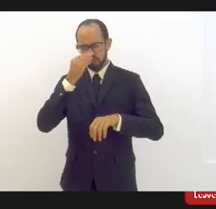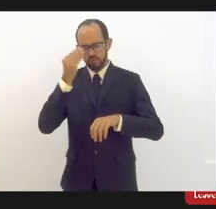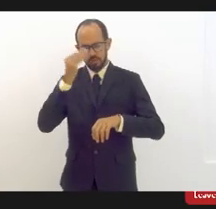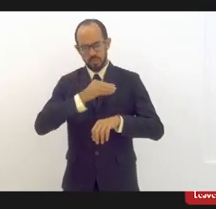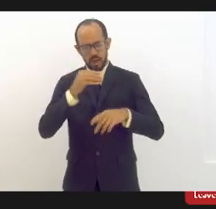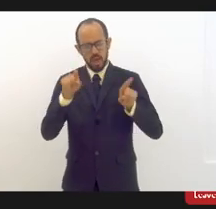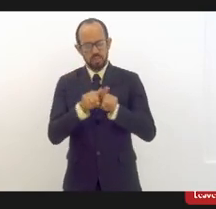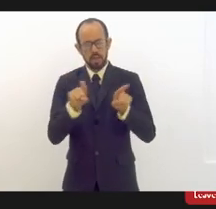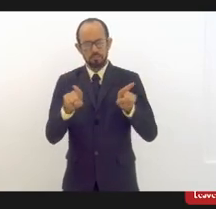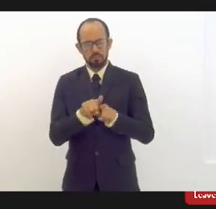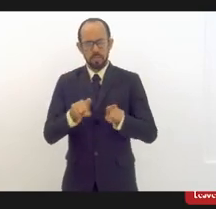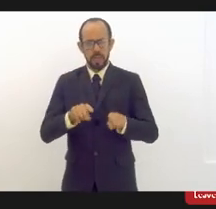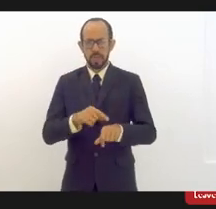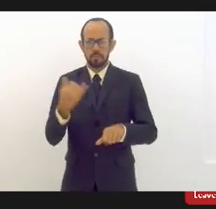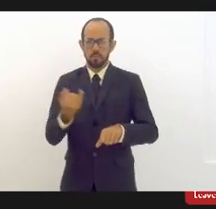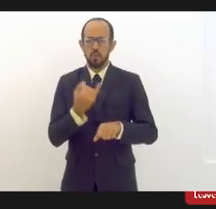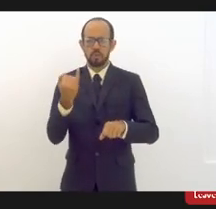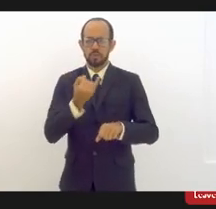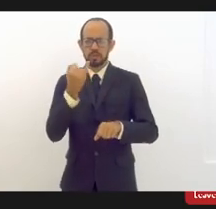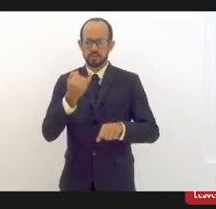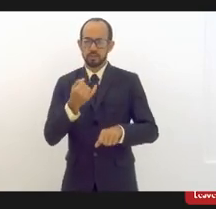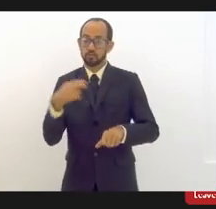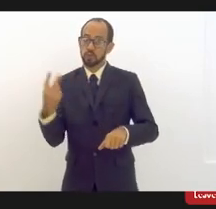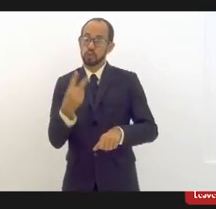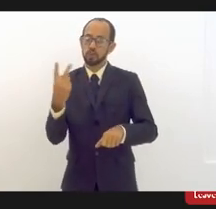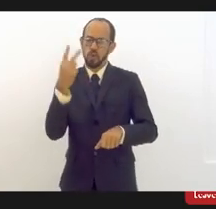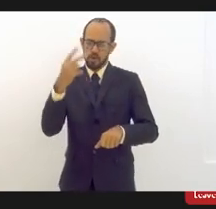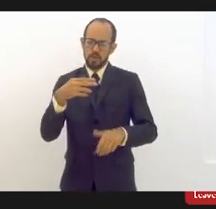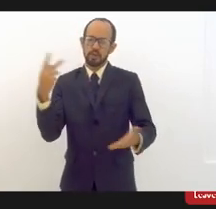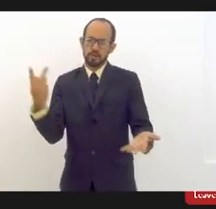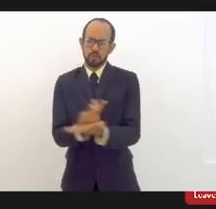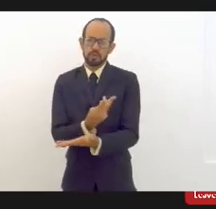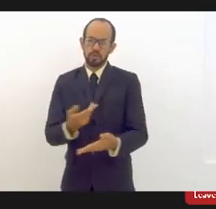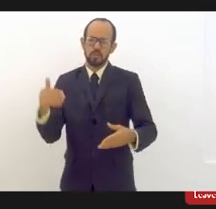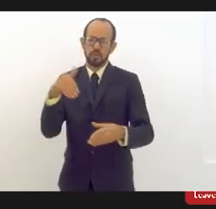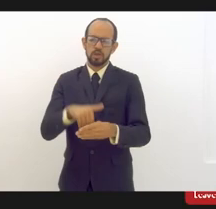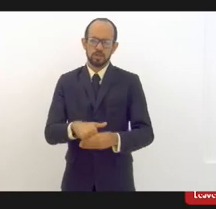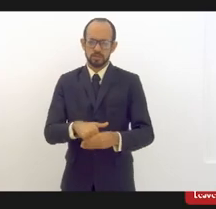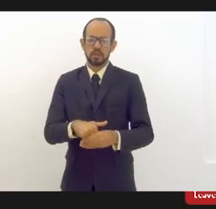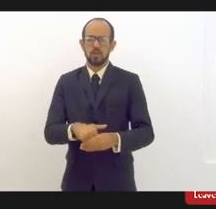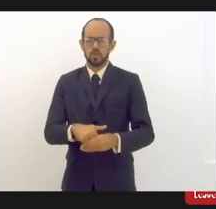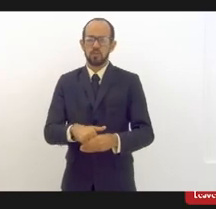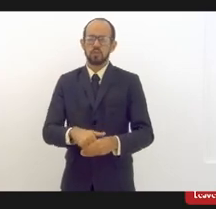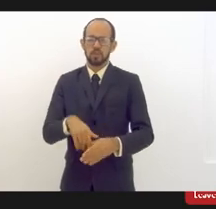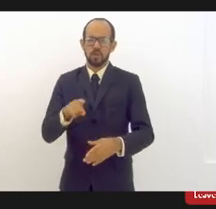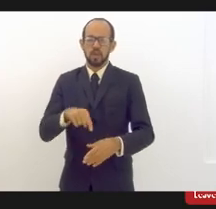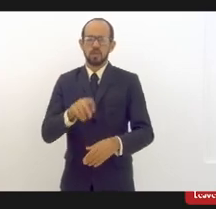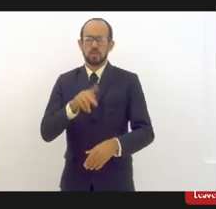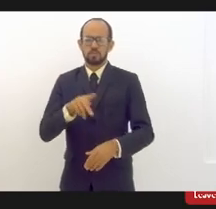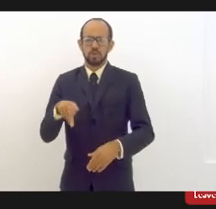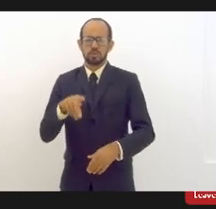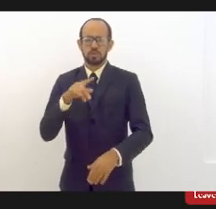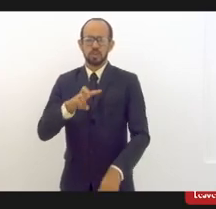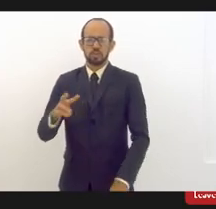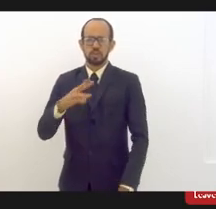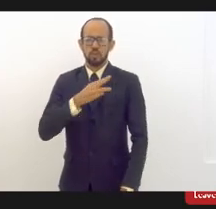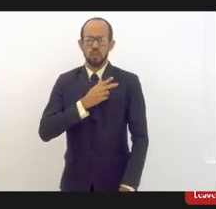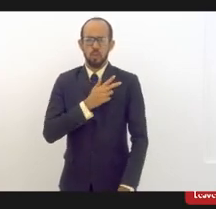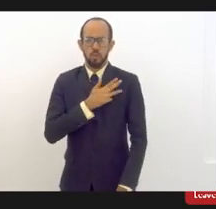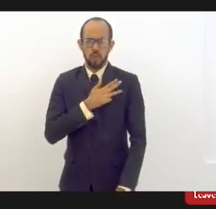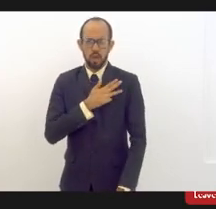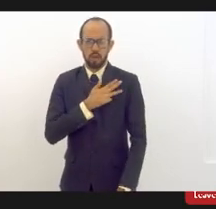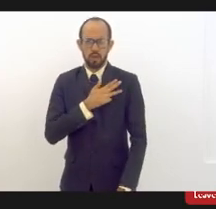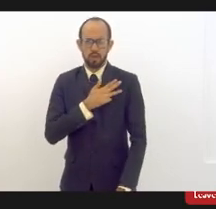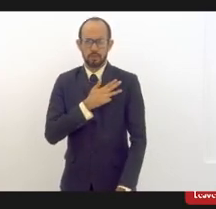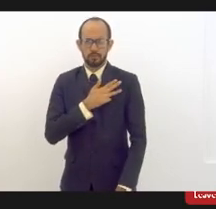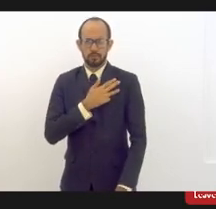de ressaltar aí a vitória que tivemos nessa eleição, com a eleição do nosso presidente Lula. Então, acho